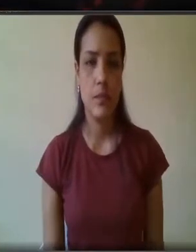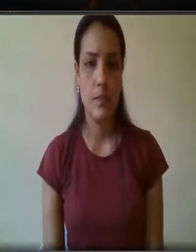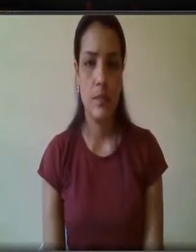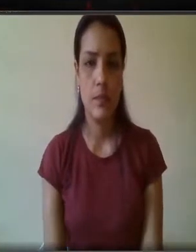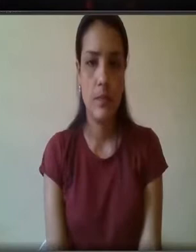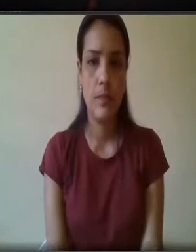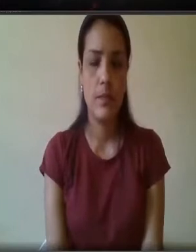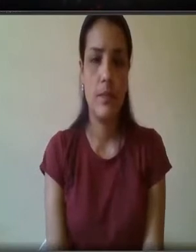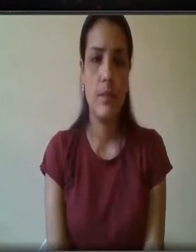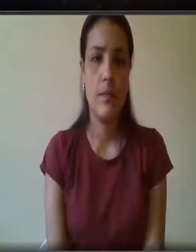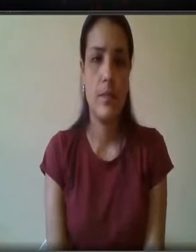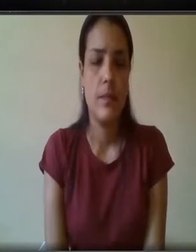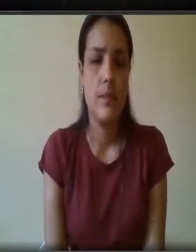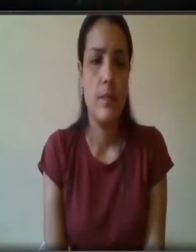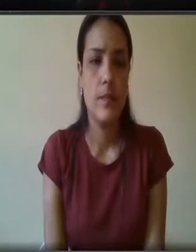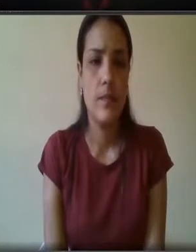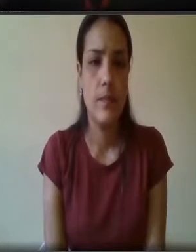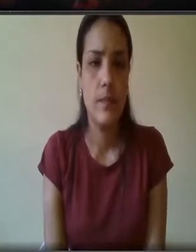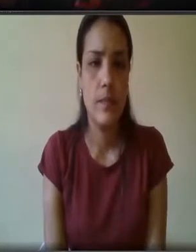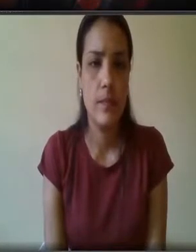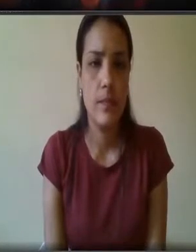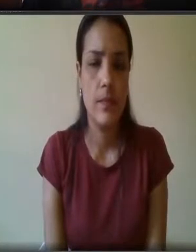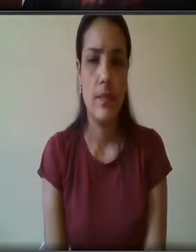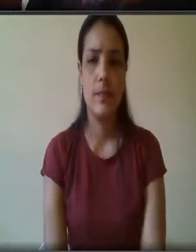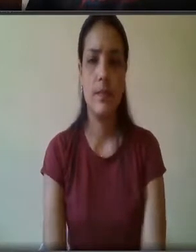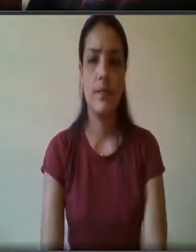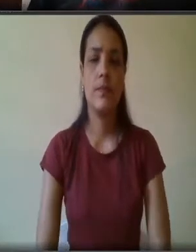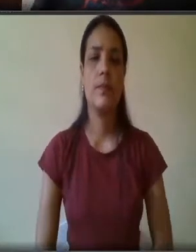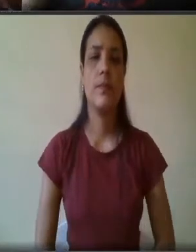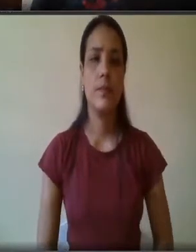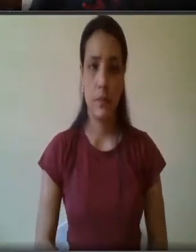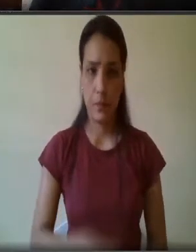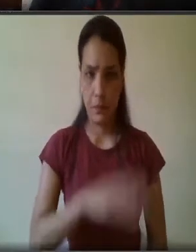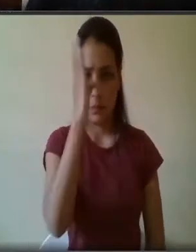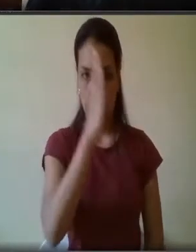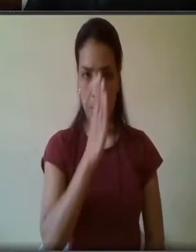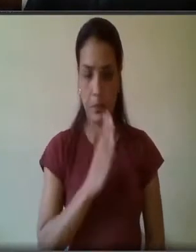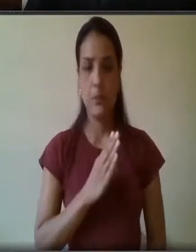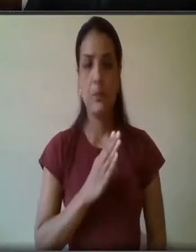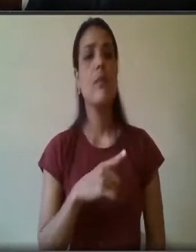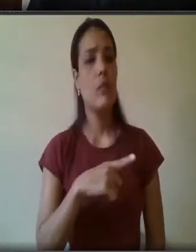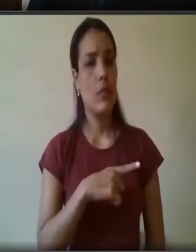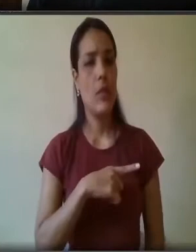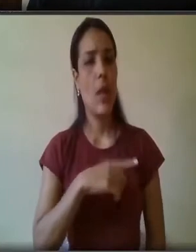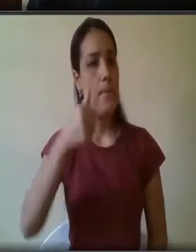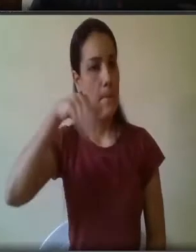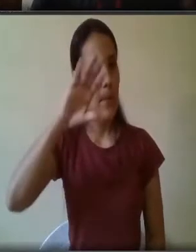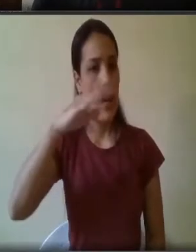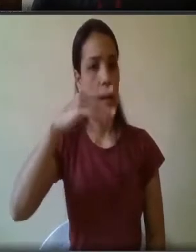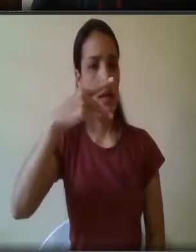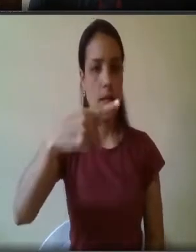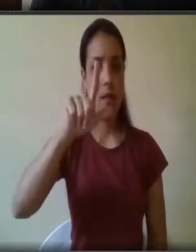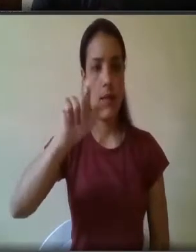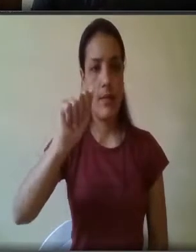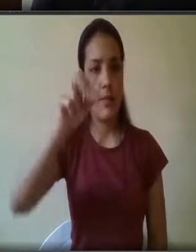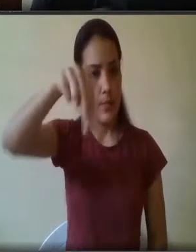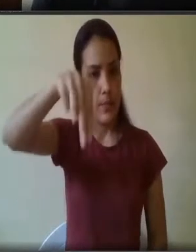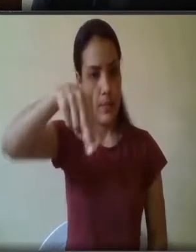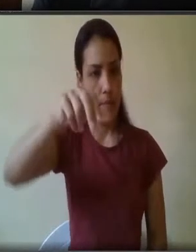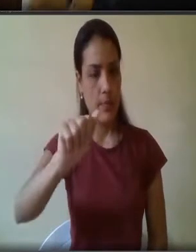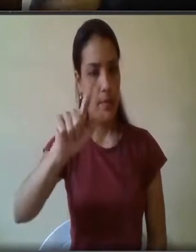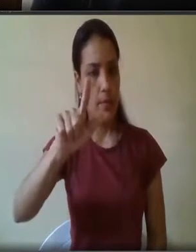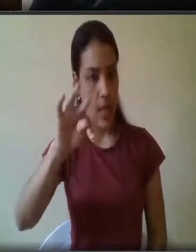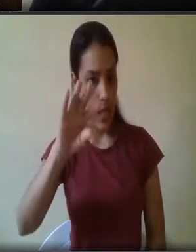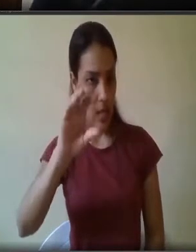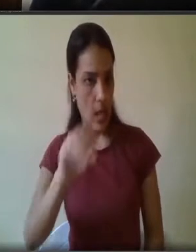Aqui no Brasil predomina planaltos e depressões, porque a classificação que está valendo hoje é a classificação do Jurandir Rossi.